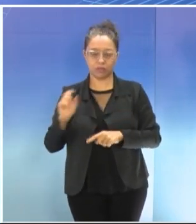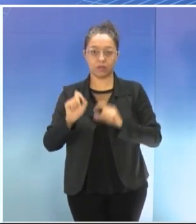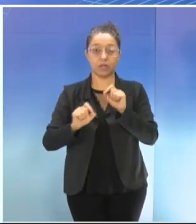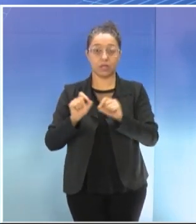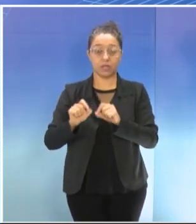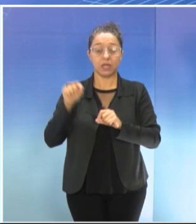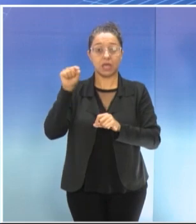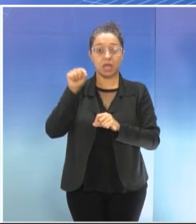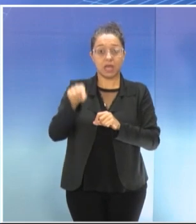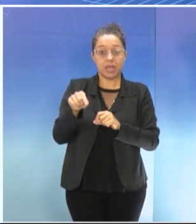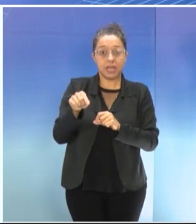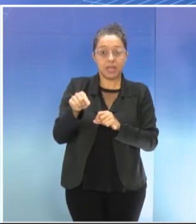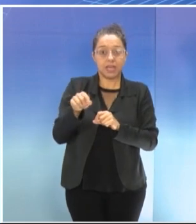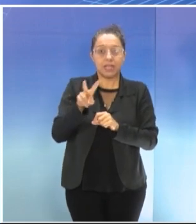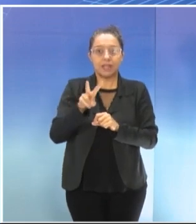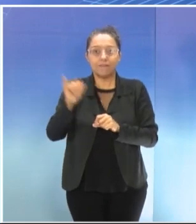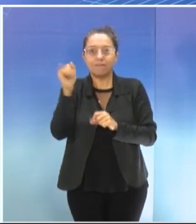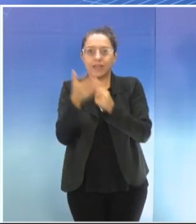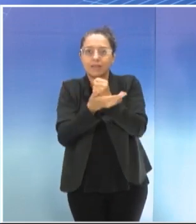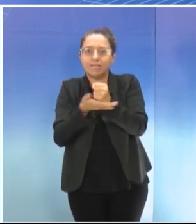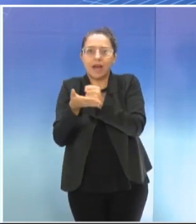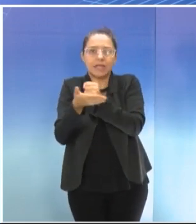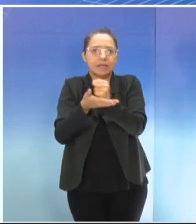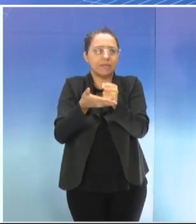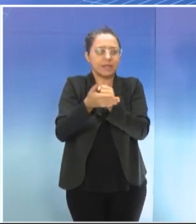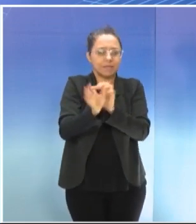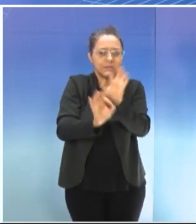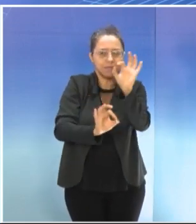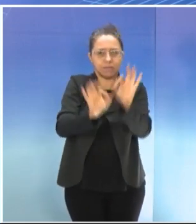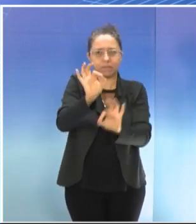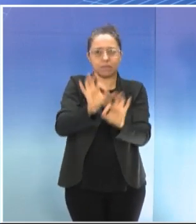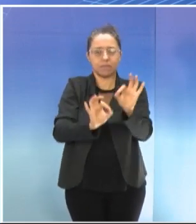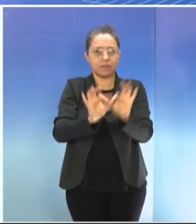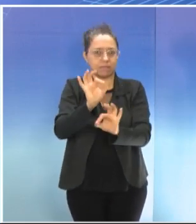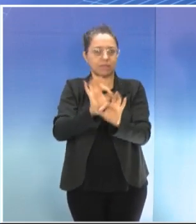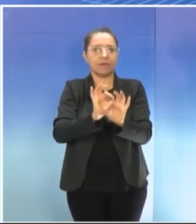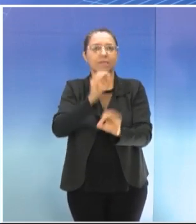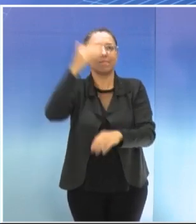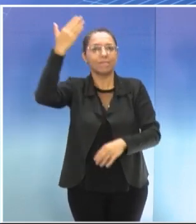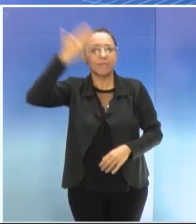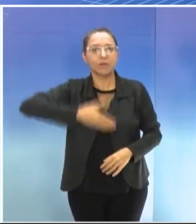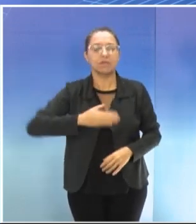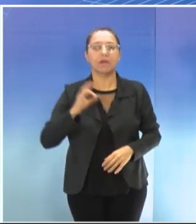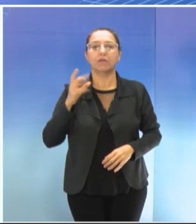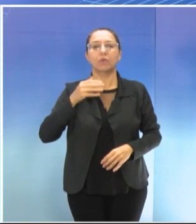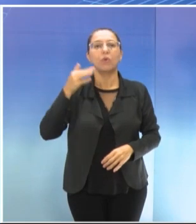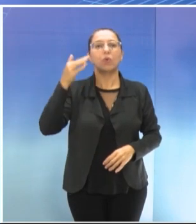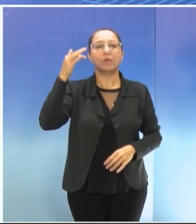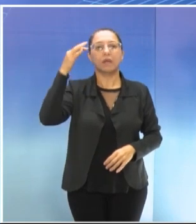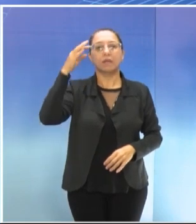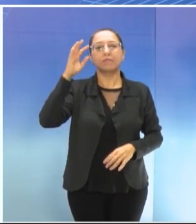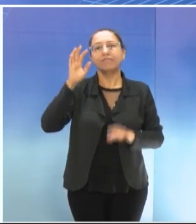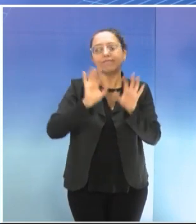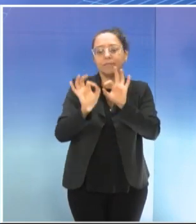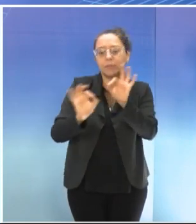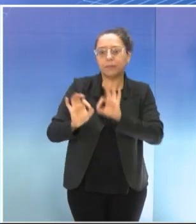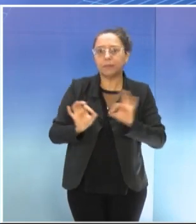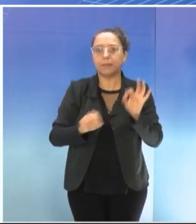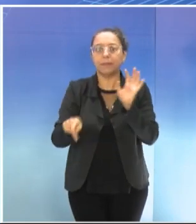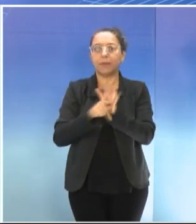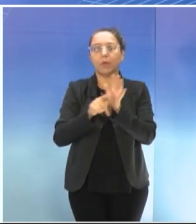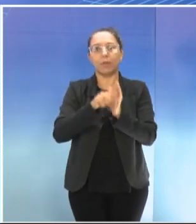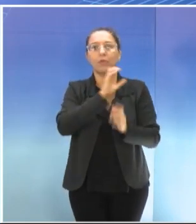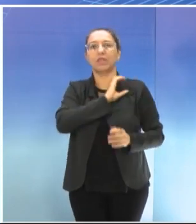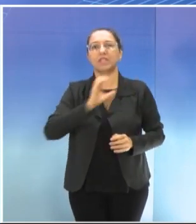dos doutores da igreja. Ele vai ser o cara que vai fundamentar toda a